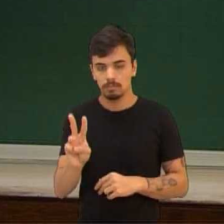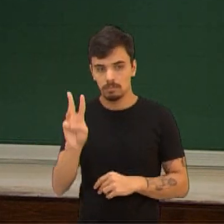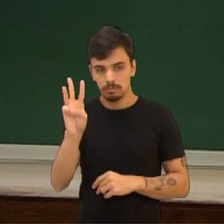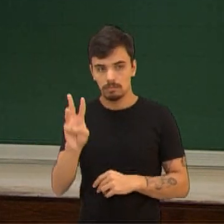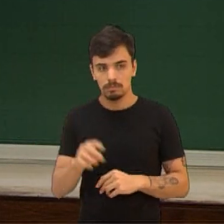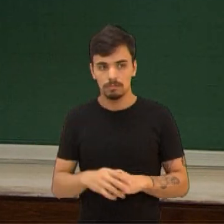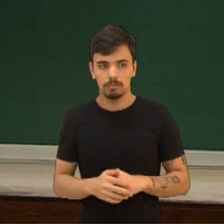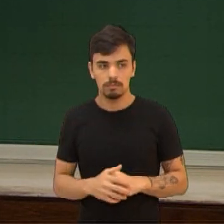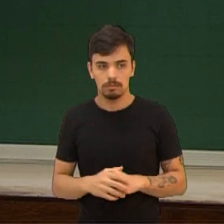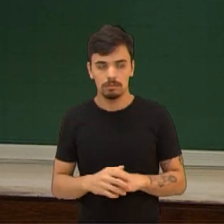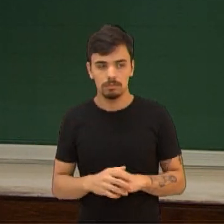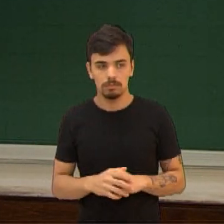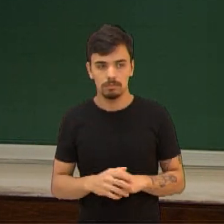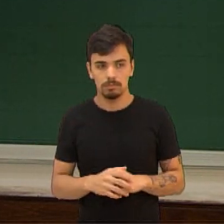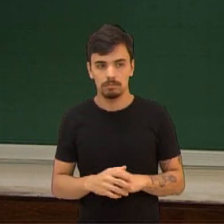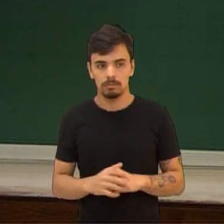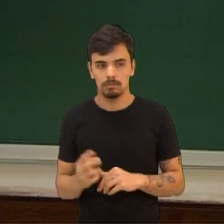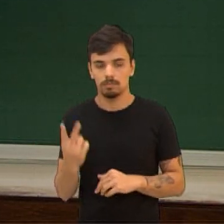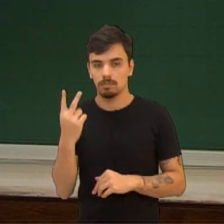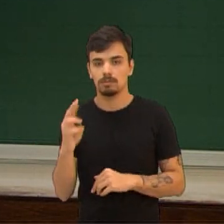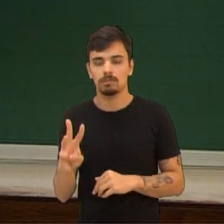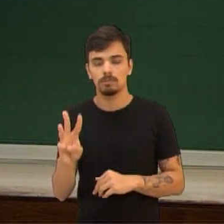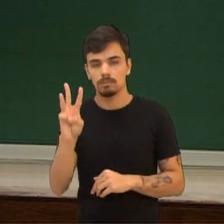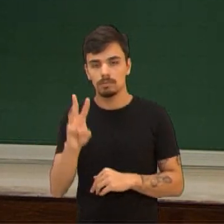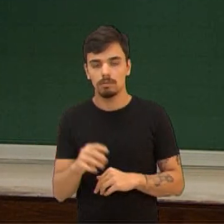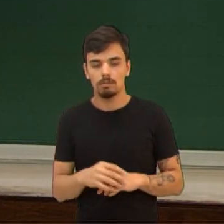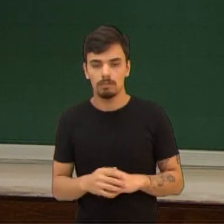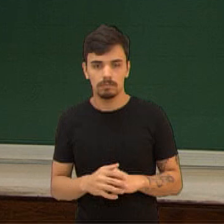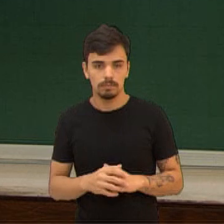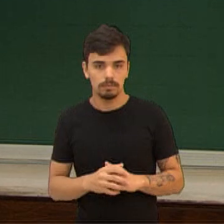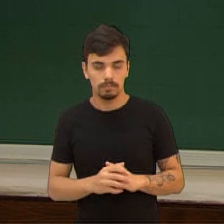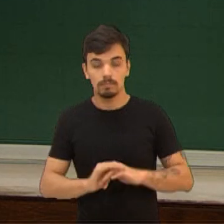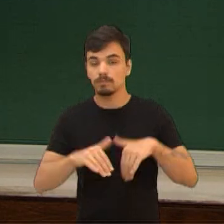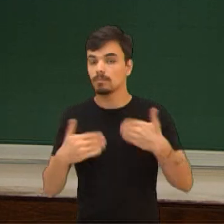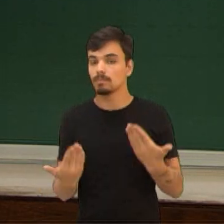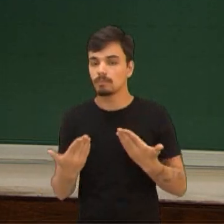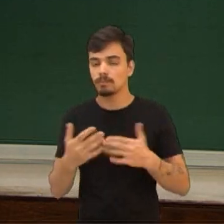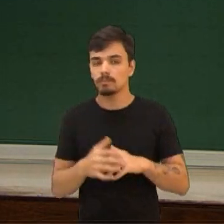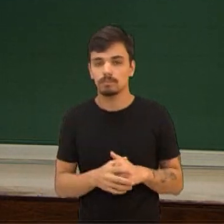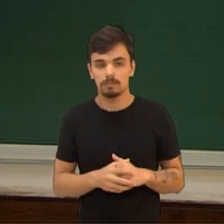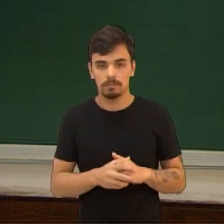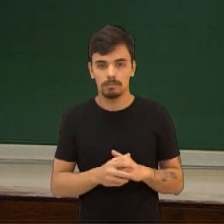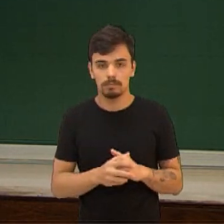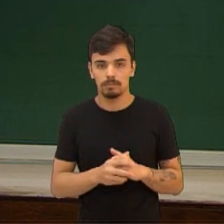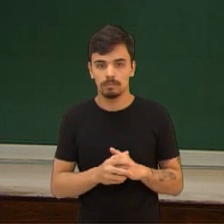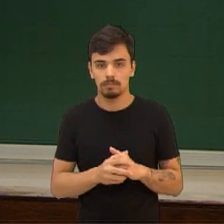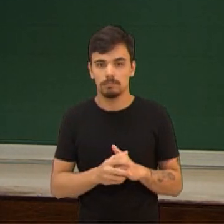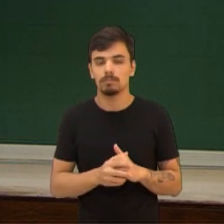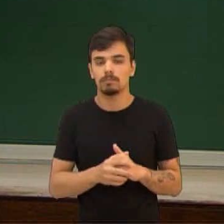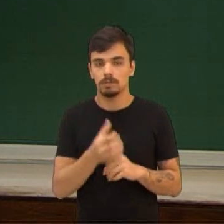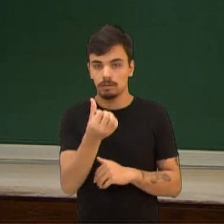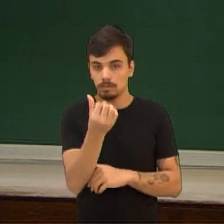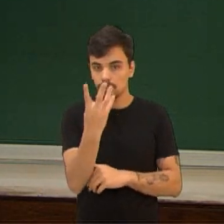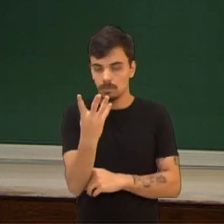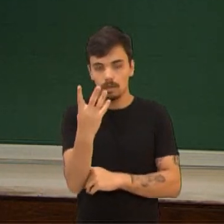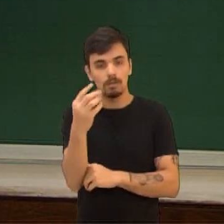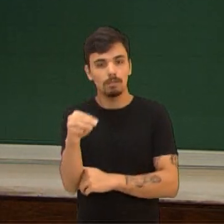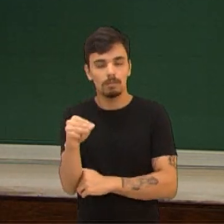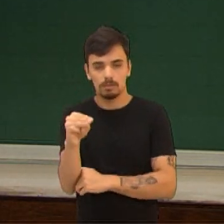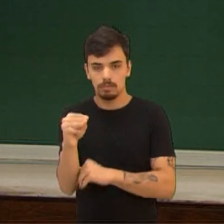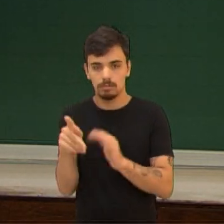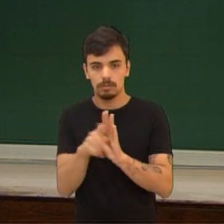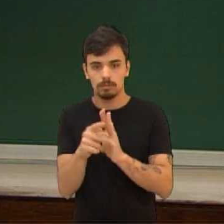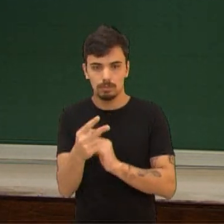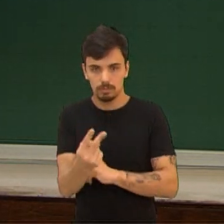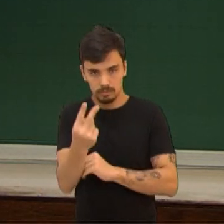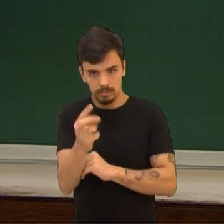32 microcoulombs para 2 volts. Então, eu vou, ou 64 microcoulombs para 4